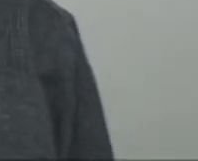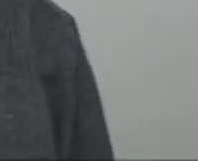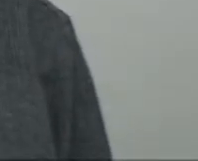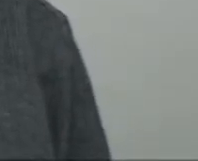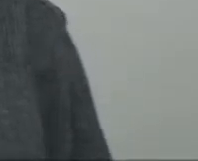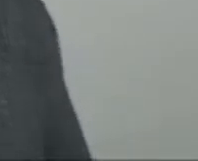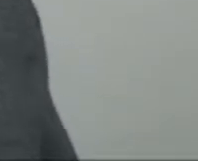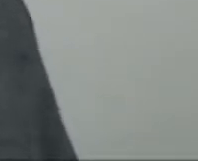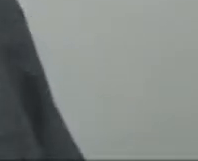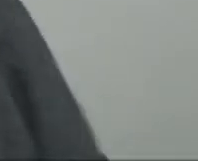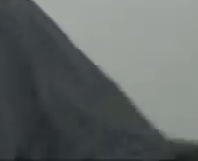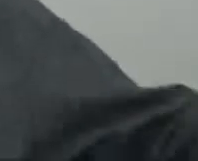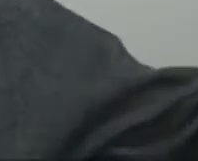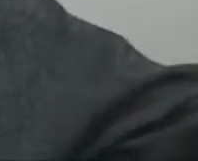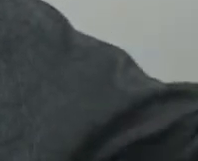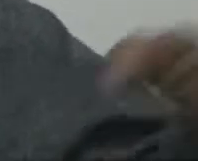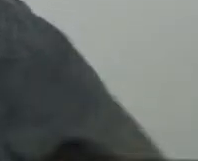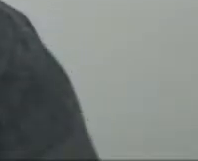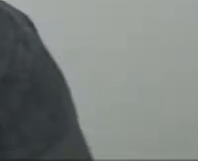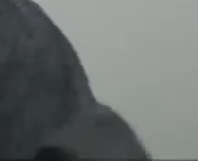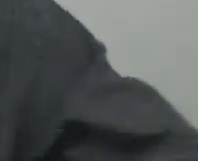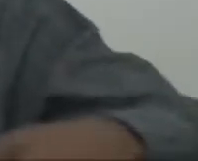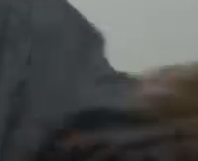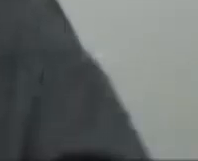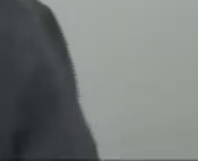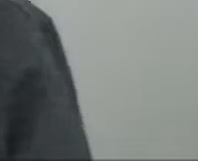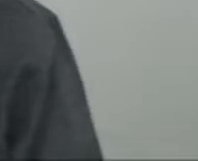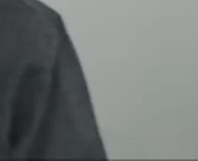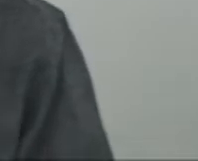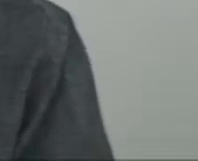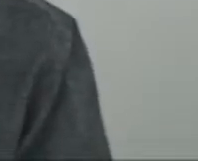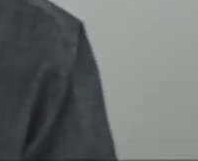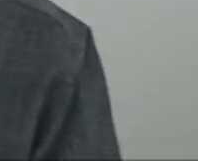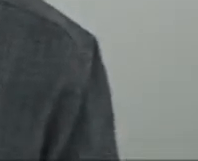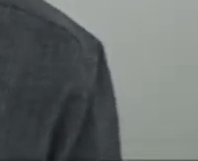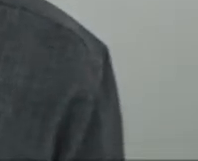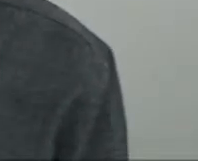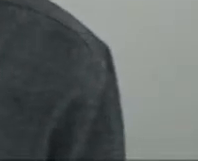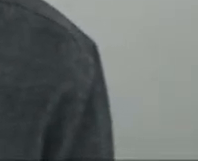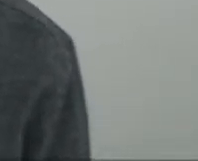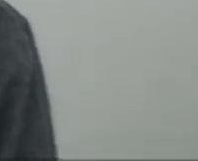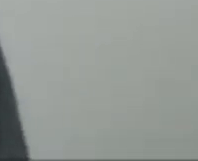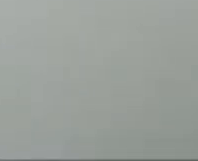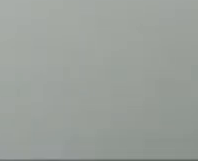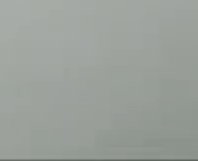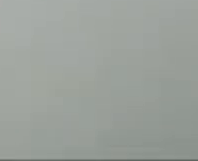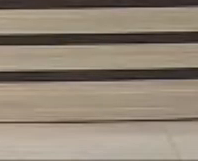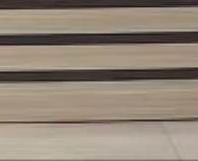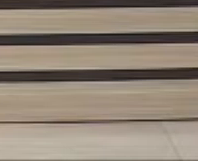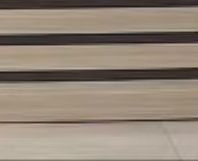7 assinaturas, pode trazer um secretário para falar de um assunto que está iminente. Isso é muito importante. Parabéns, Junegão.